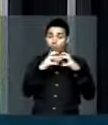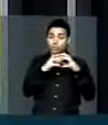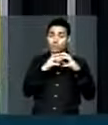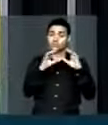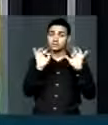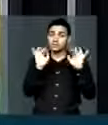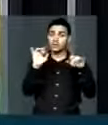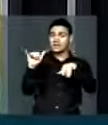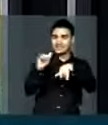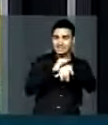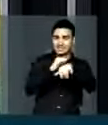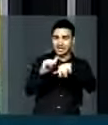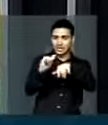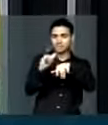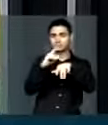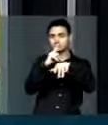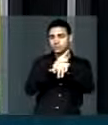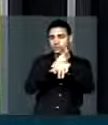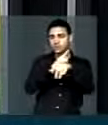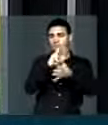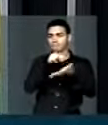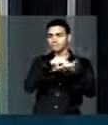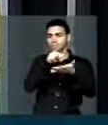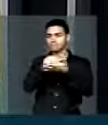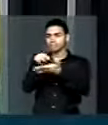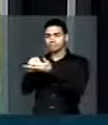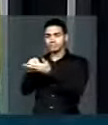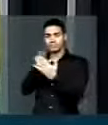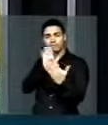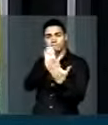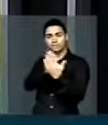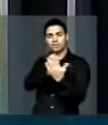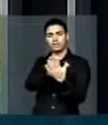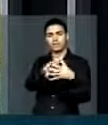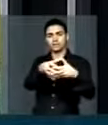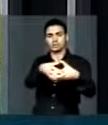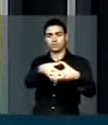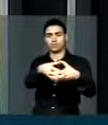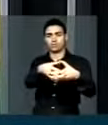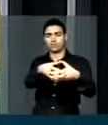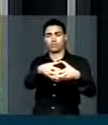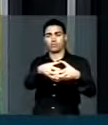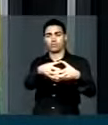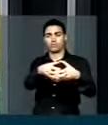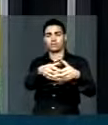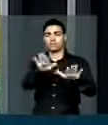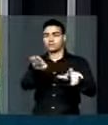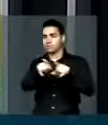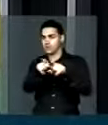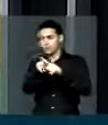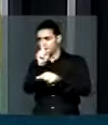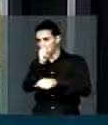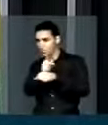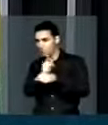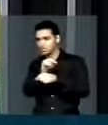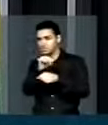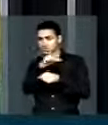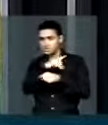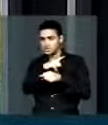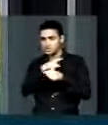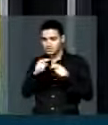estratégicas estão a postos enfrentando a massa, inclusive detecção de artefatos